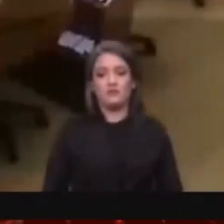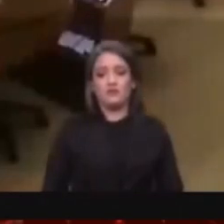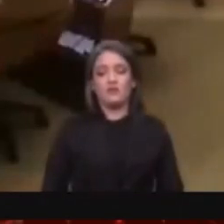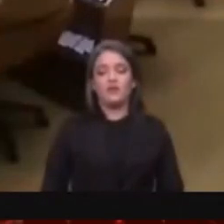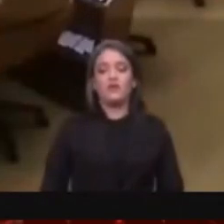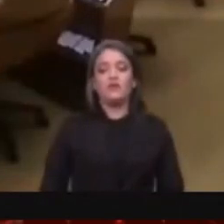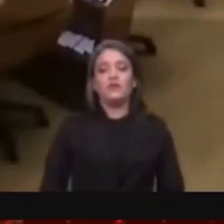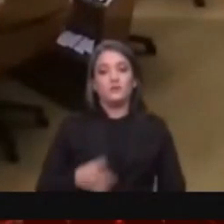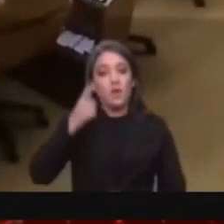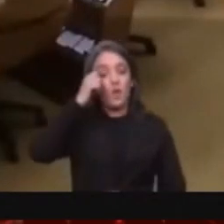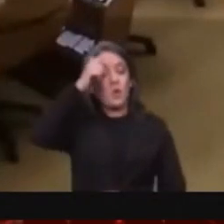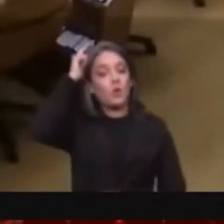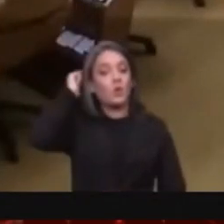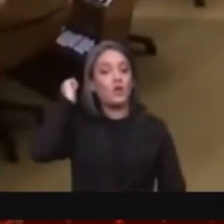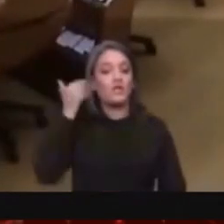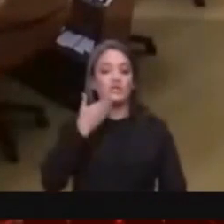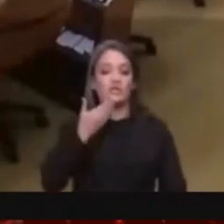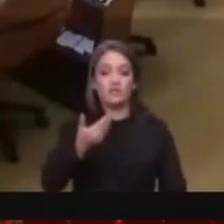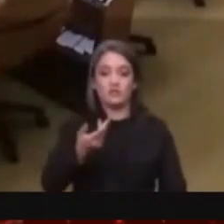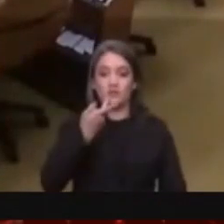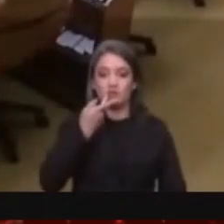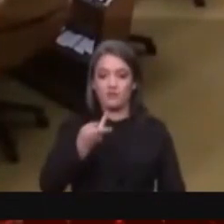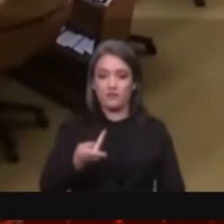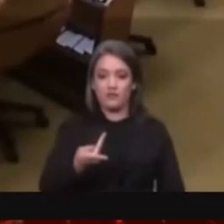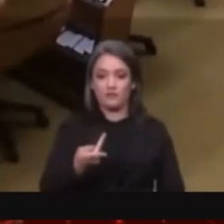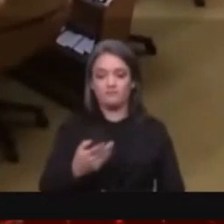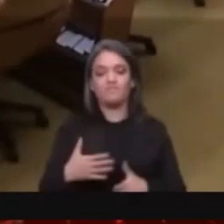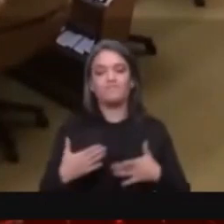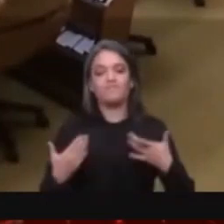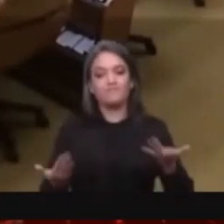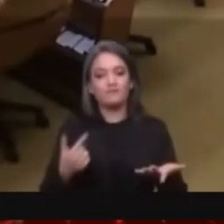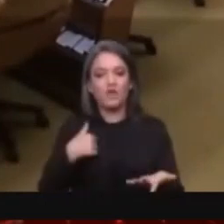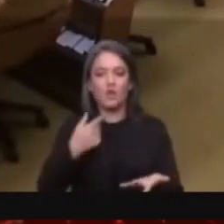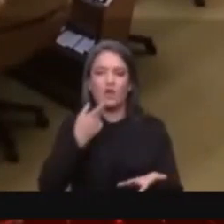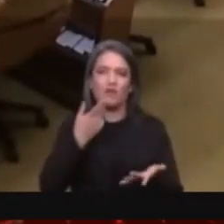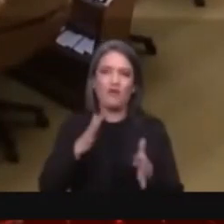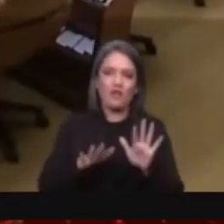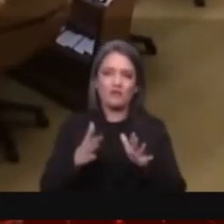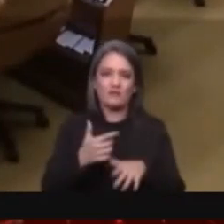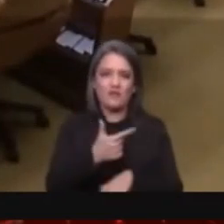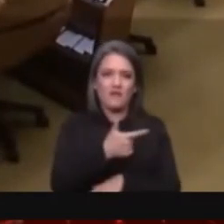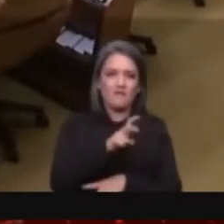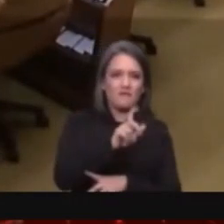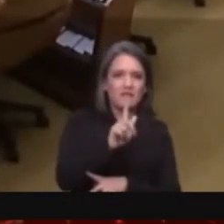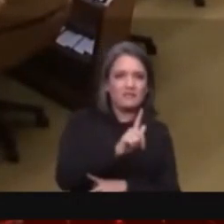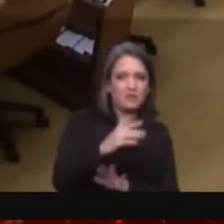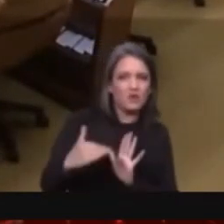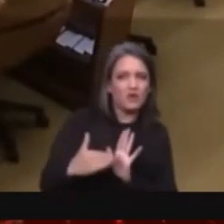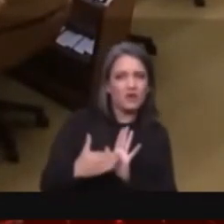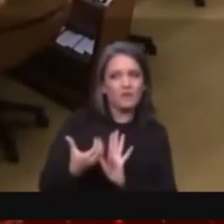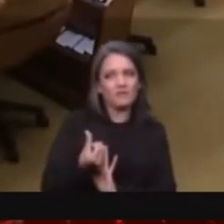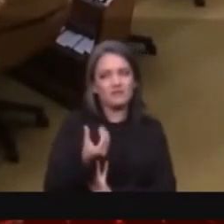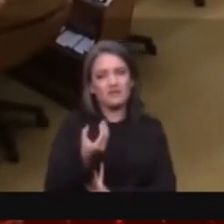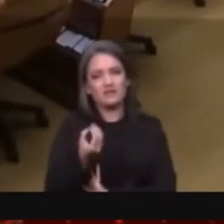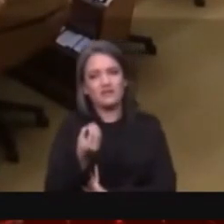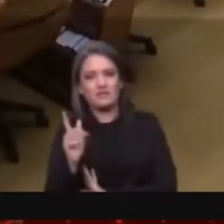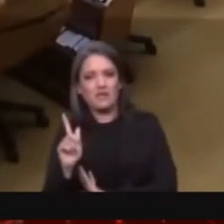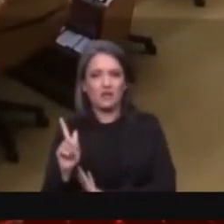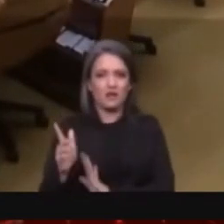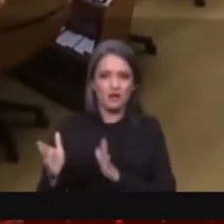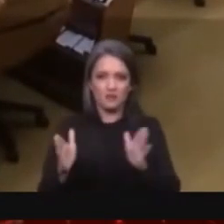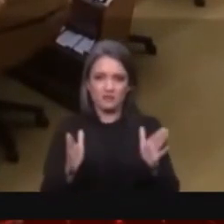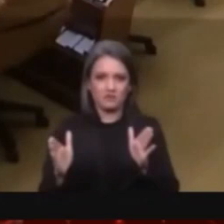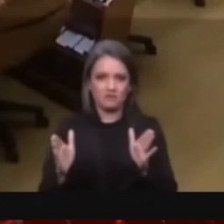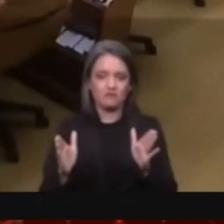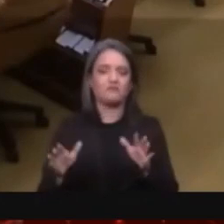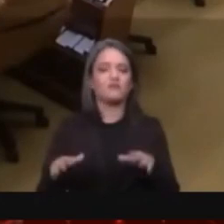Ministro Gilmar, se me permite, eu coloquei essa avaliação de 25 a 60, porque, como Vossa Excelência bem